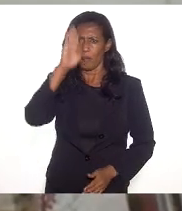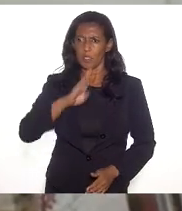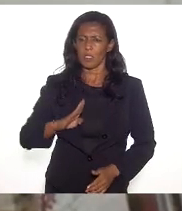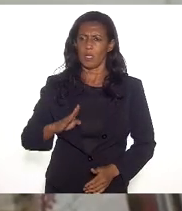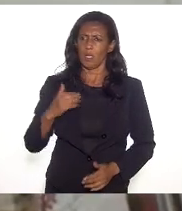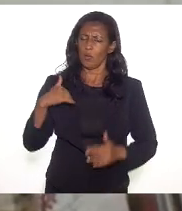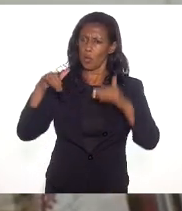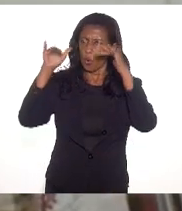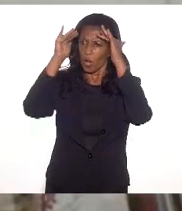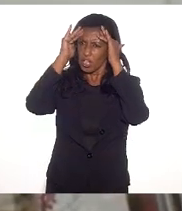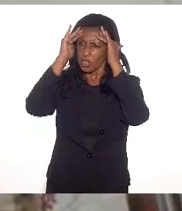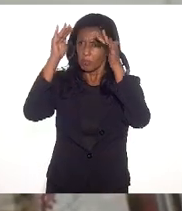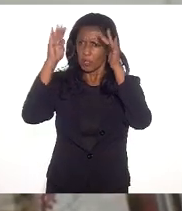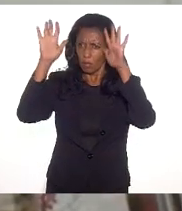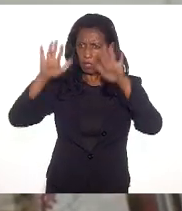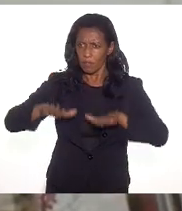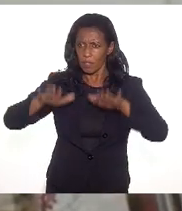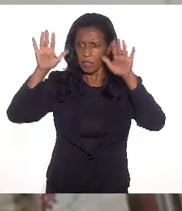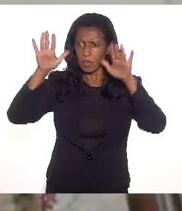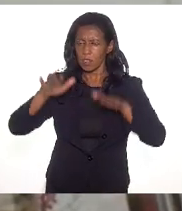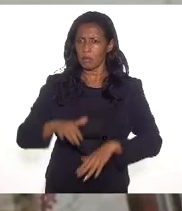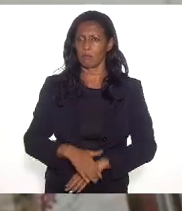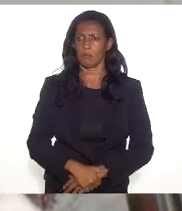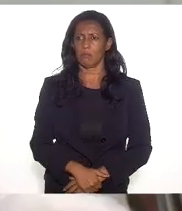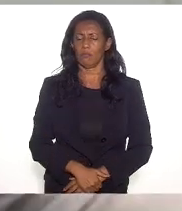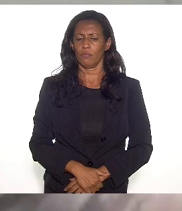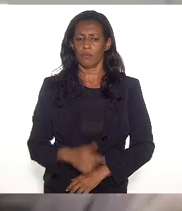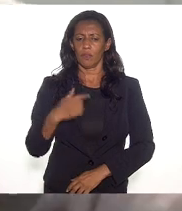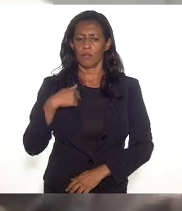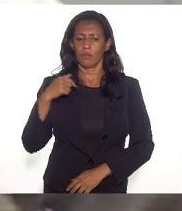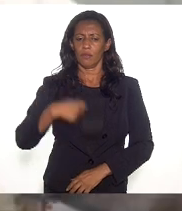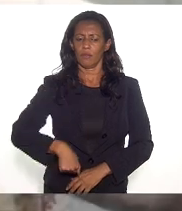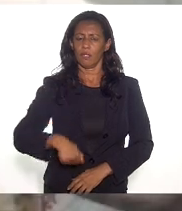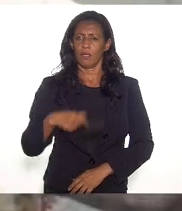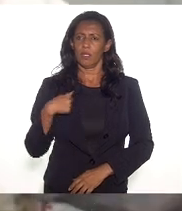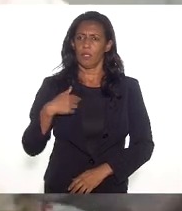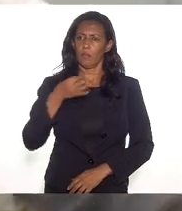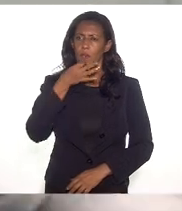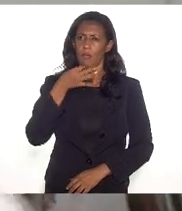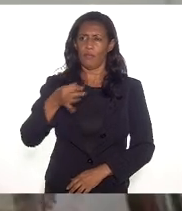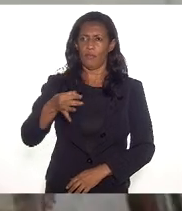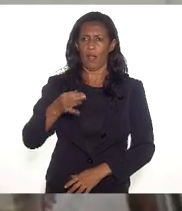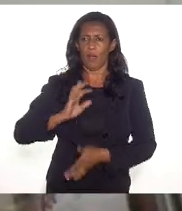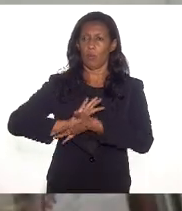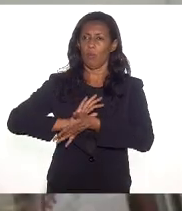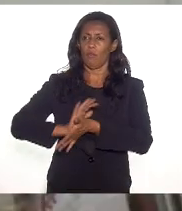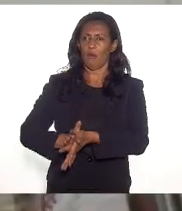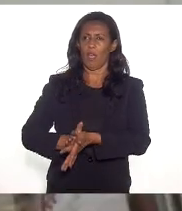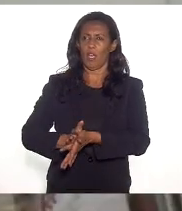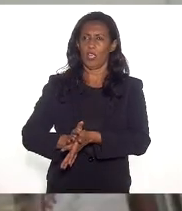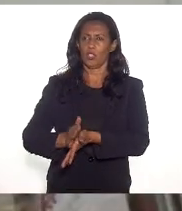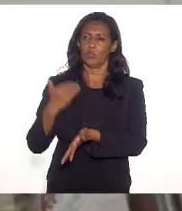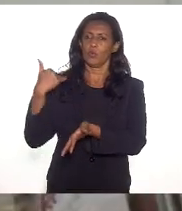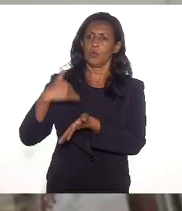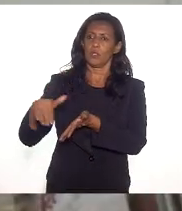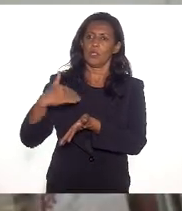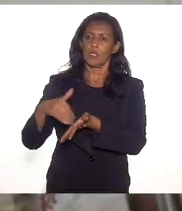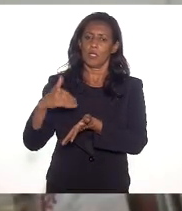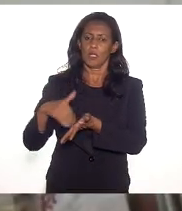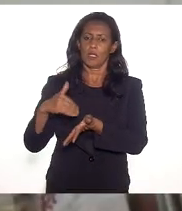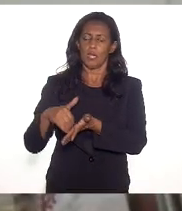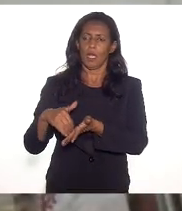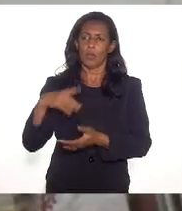respeito e reverencio. Então fica aqui o meu repúdio a esse gesto covarde do secretário